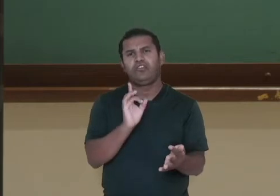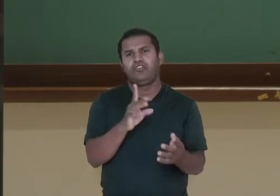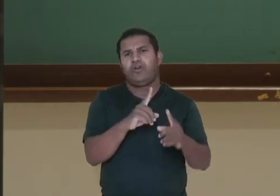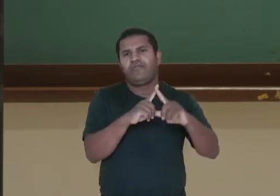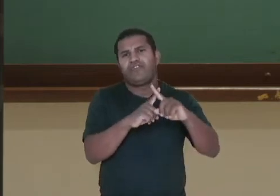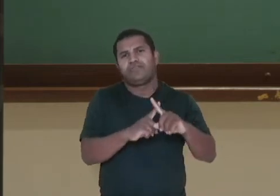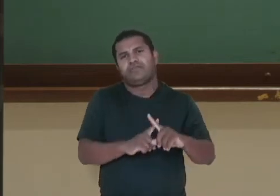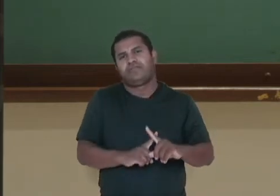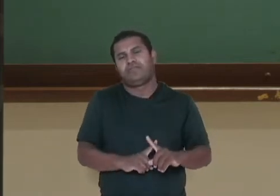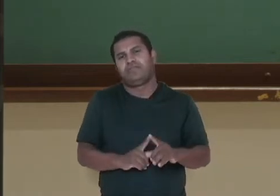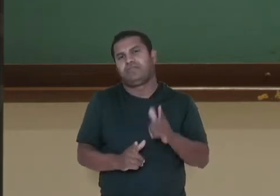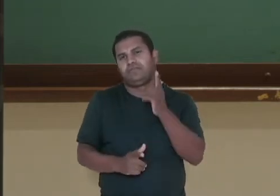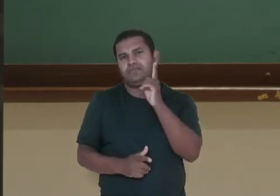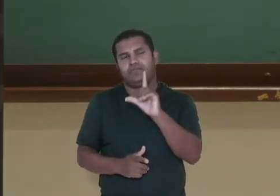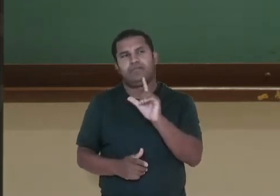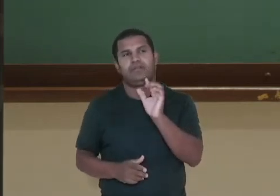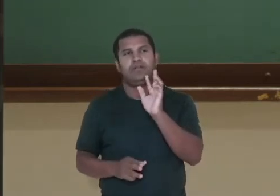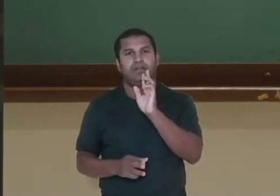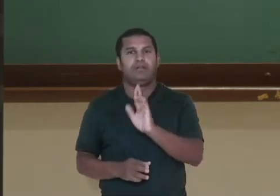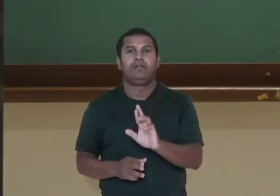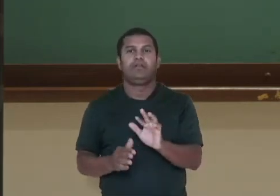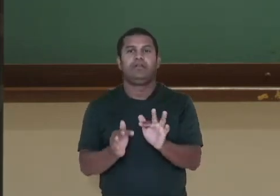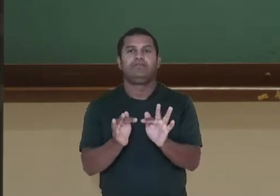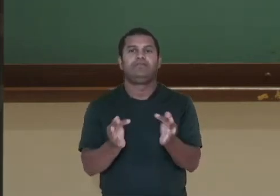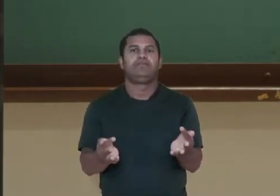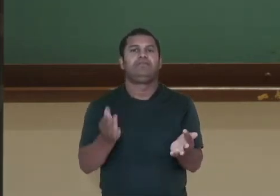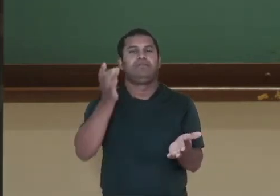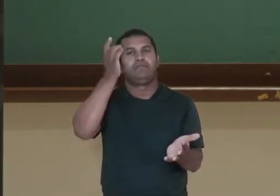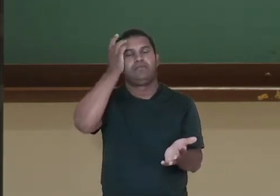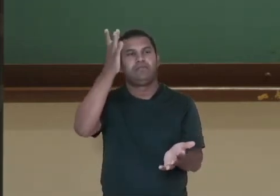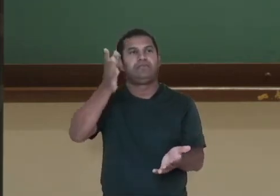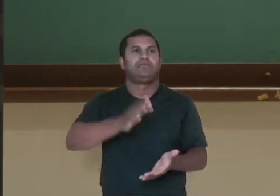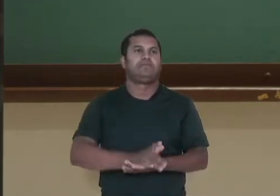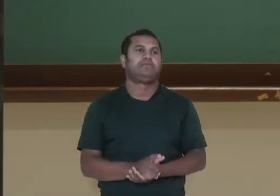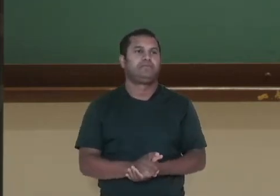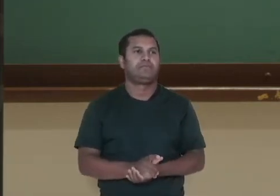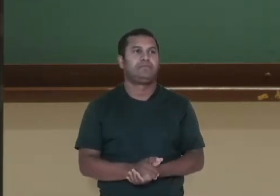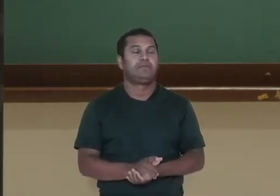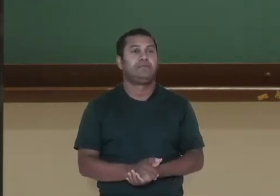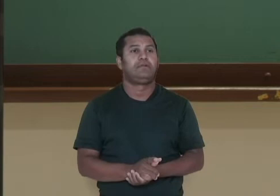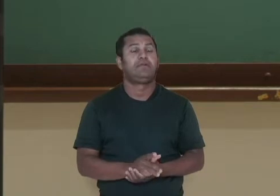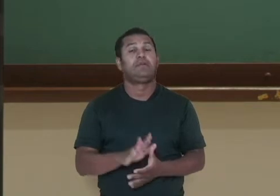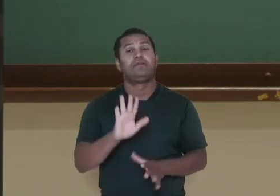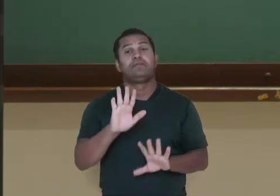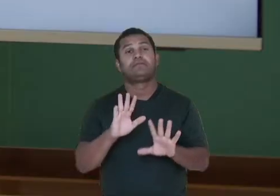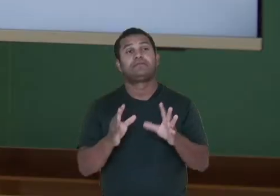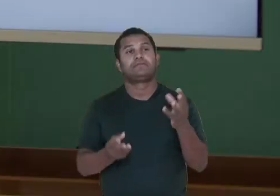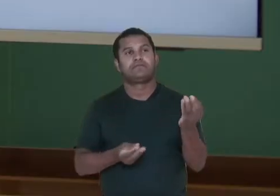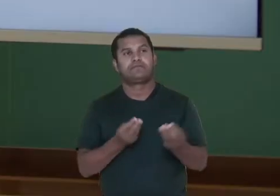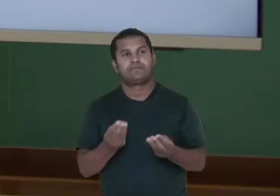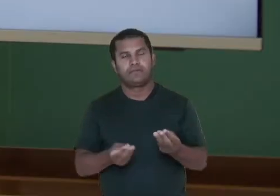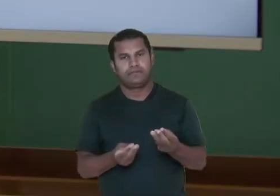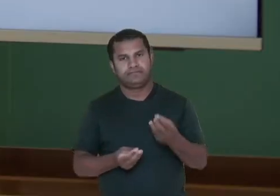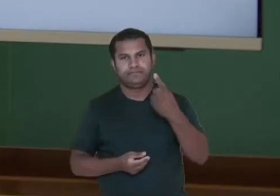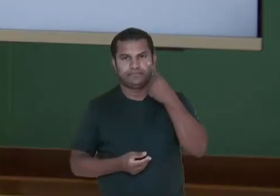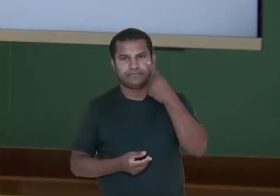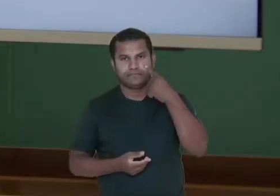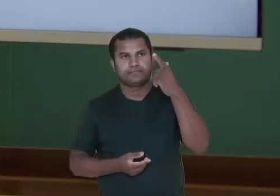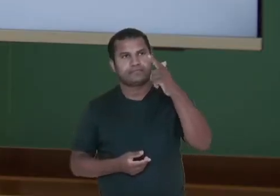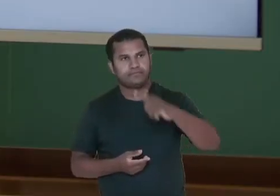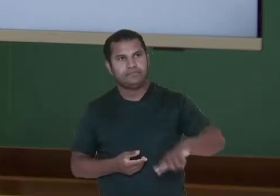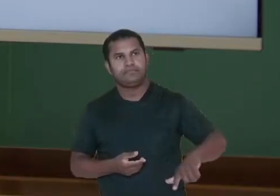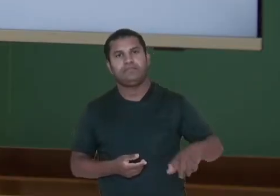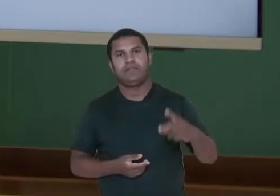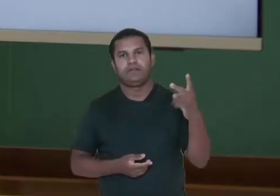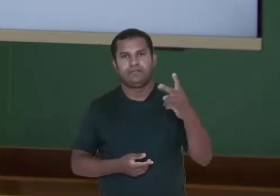certo? Isolamento de copo. Então, é uma atividade bem tranquilinha aqui. Ok? Então, vamos lá comigo, queridos. Bem, vamos fazer